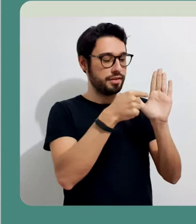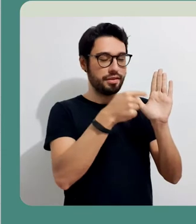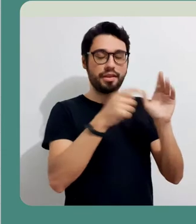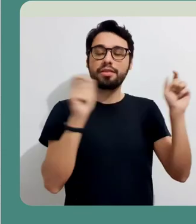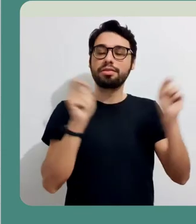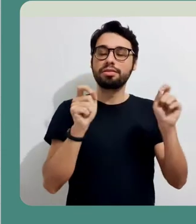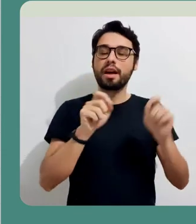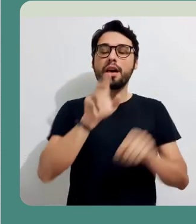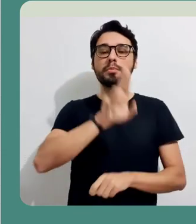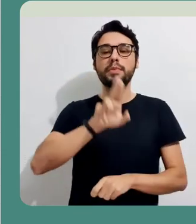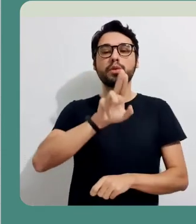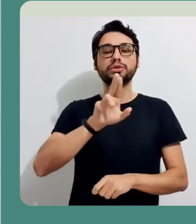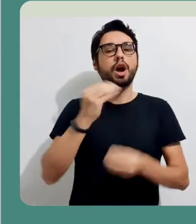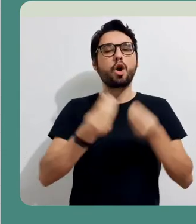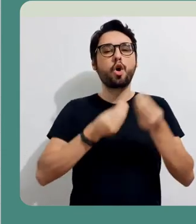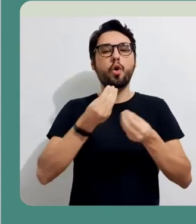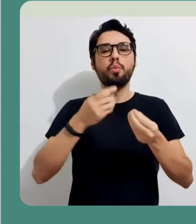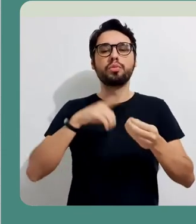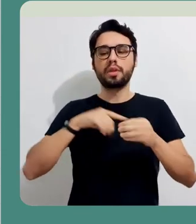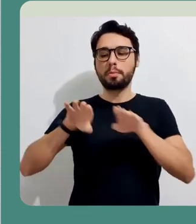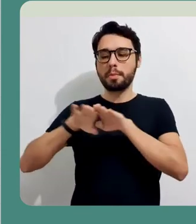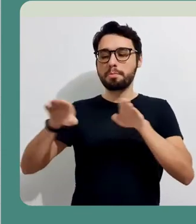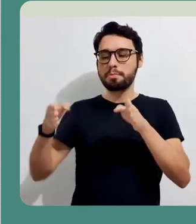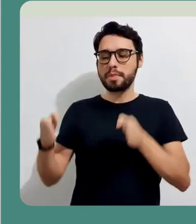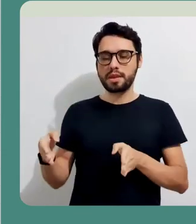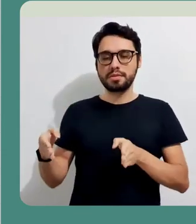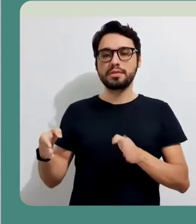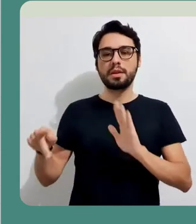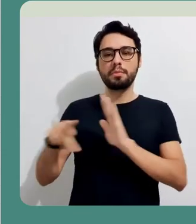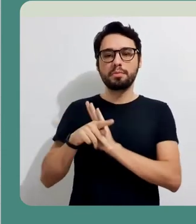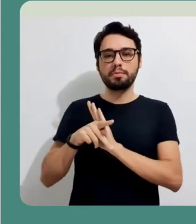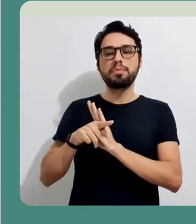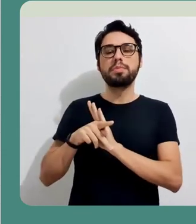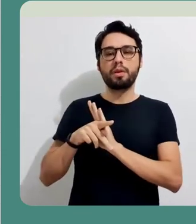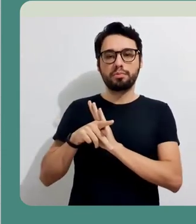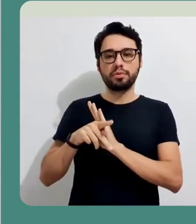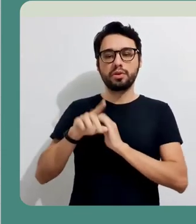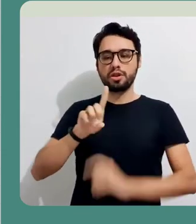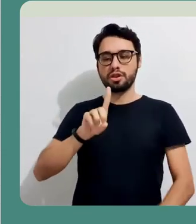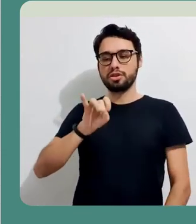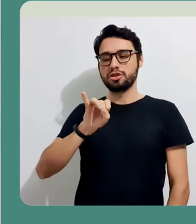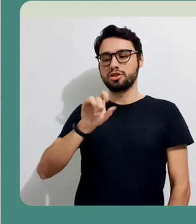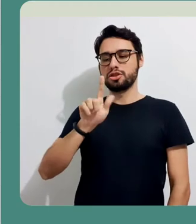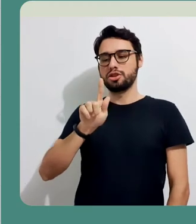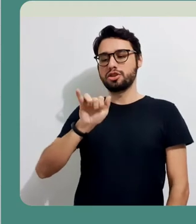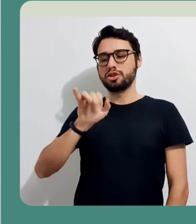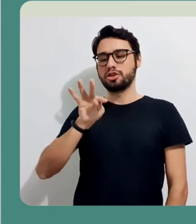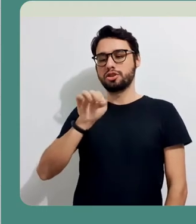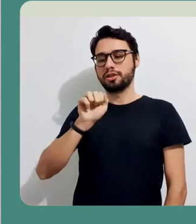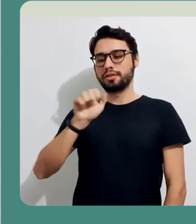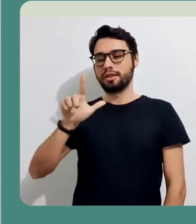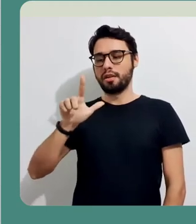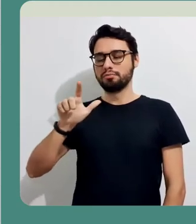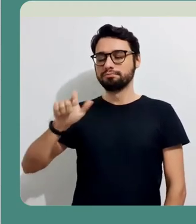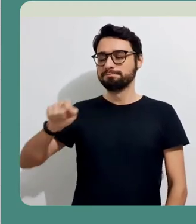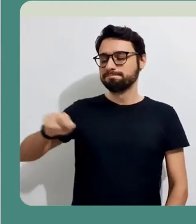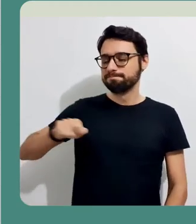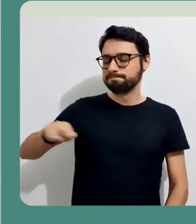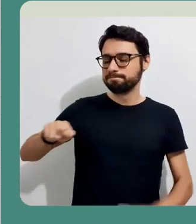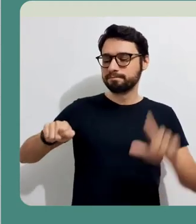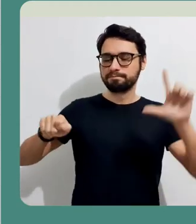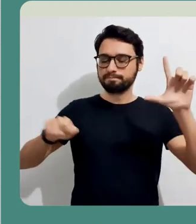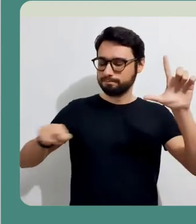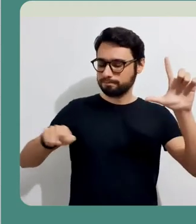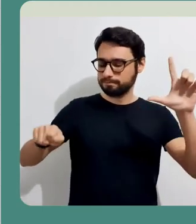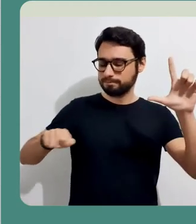board é trabalhar com ele junto com uma mesa digitalizadora porque com uma mesa digitalizadora eu consigo selecionar as